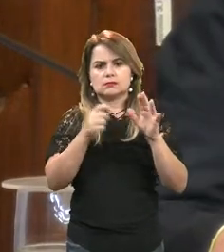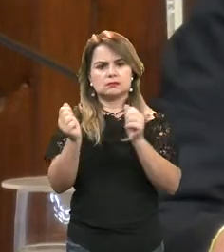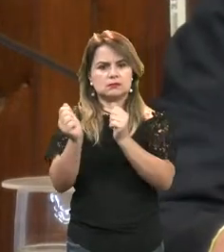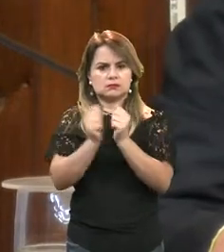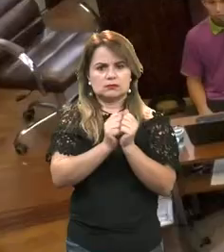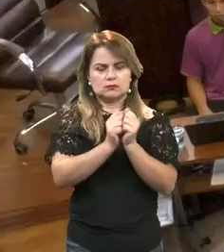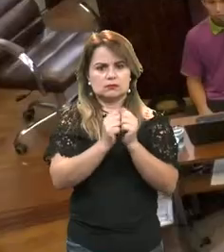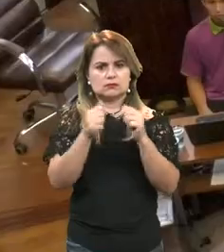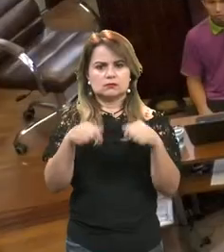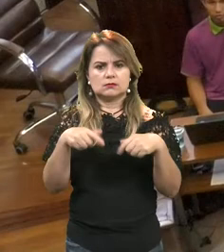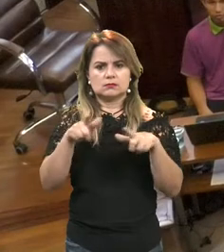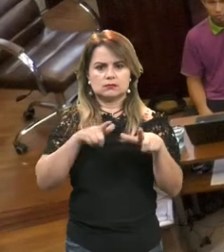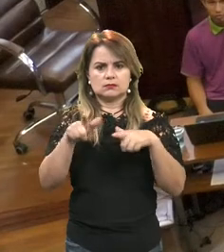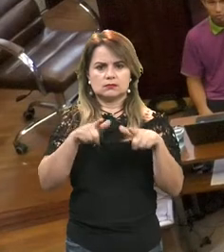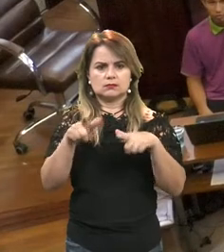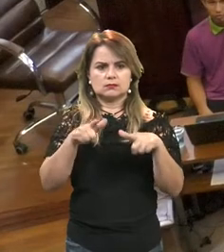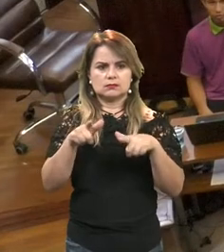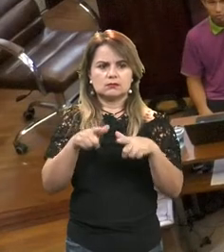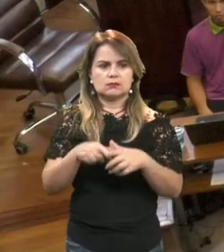trabalho.